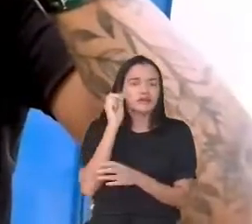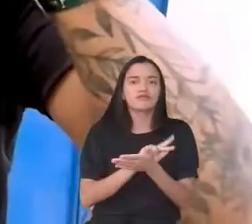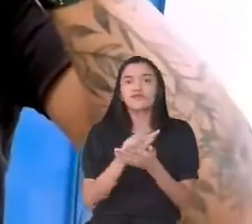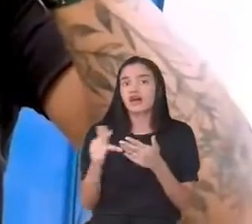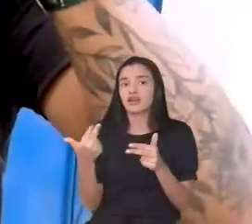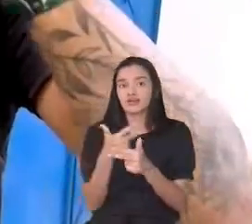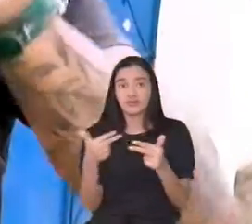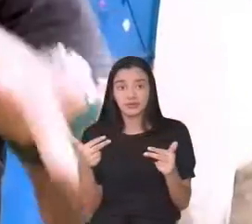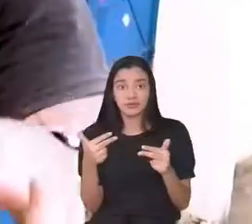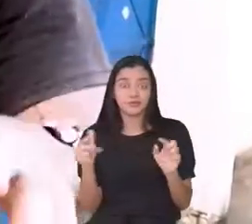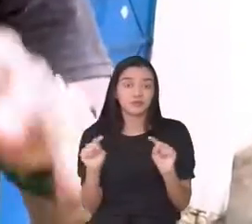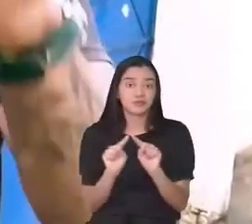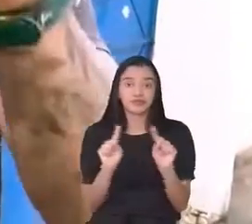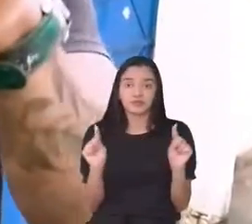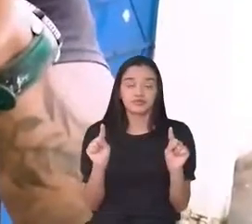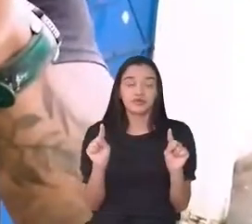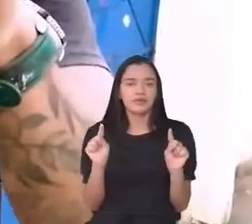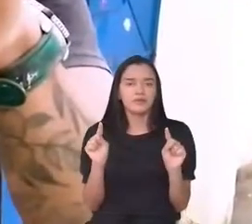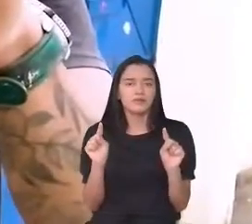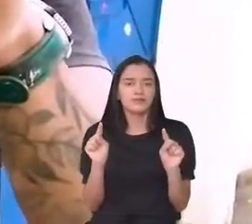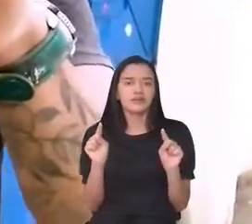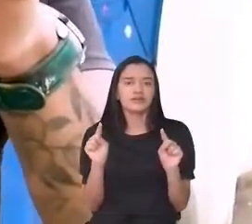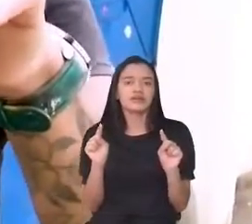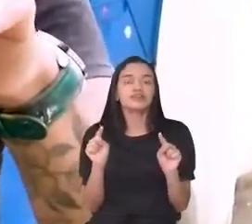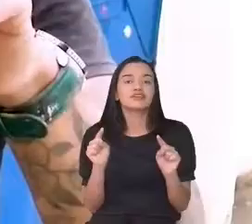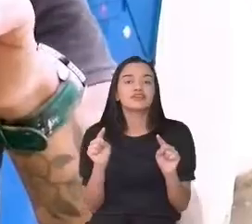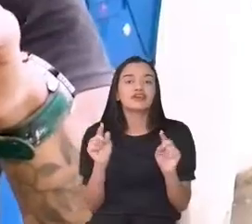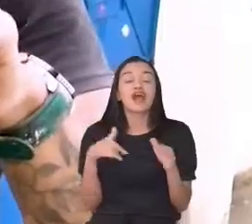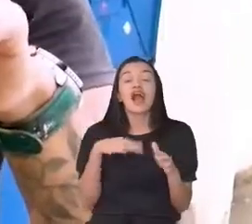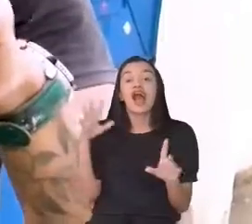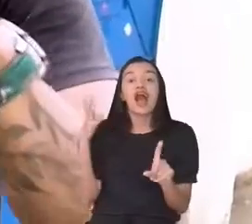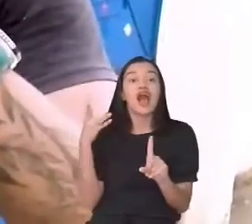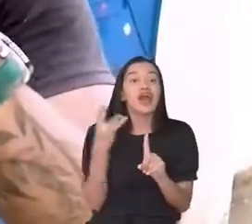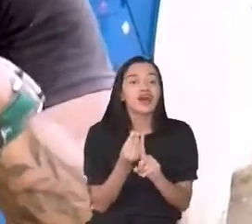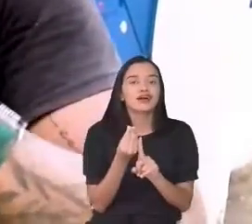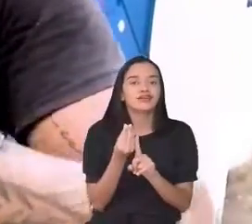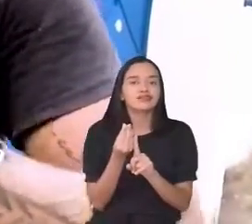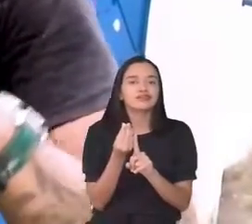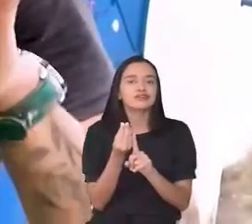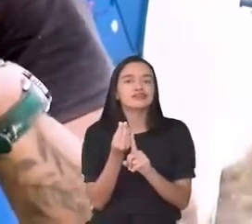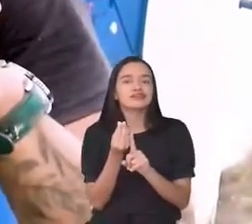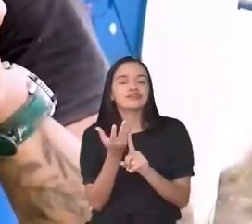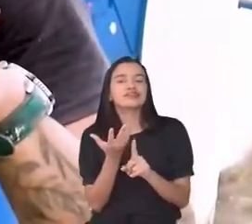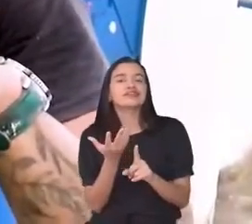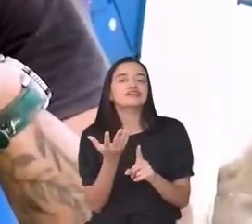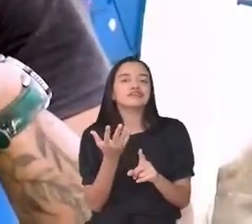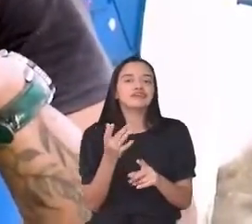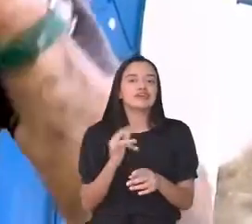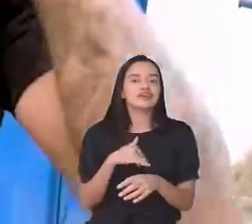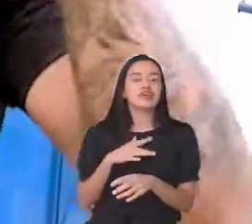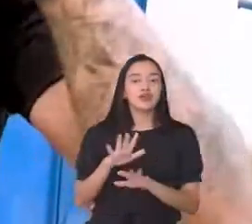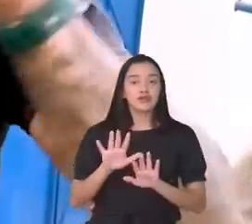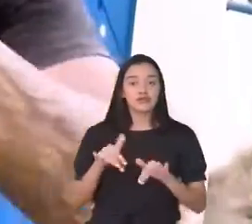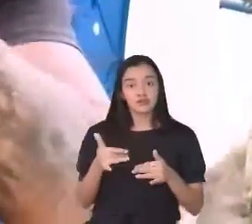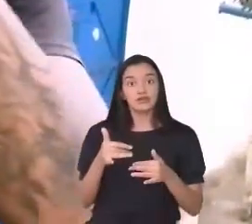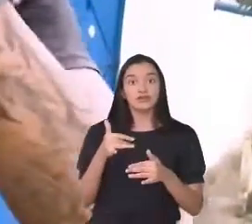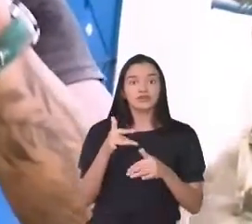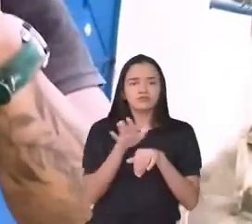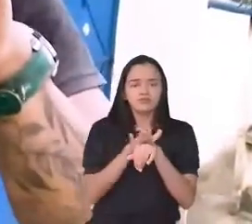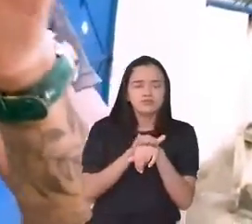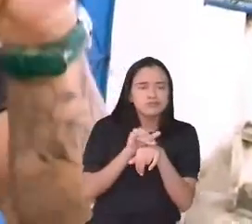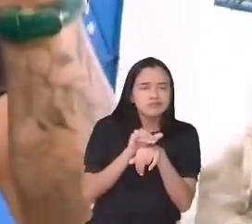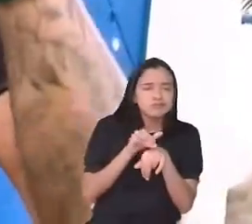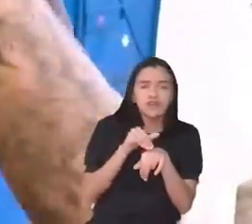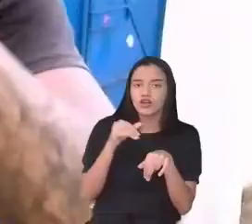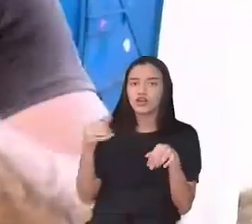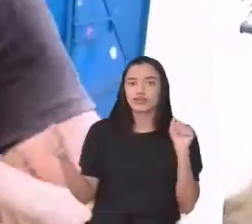coisas, mas ali, é aquilo. A arte dos afetos, digamos assim. A arte dos afetos. E aí, junto àquilo